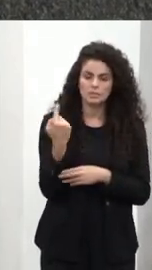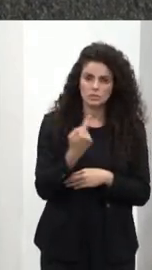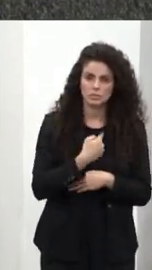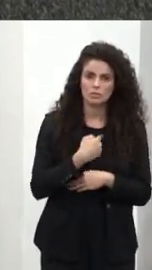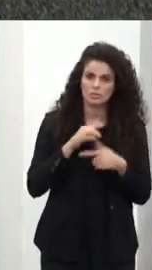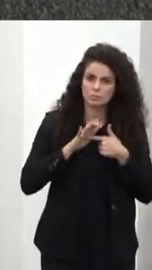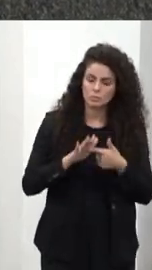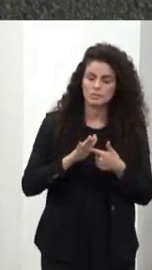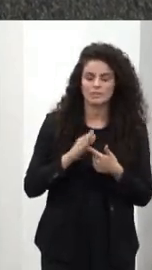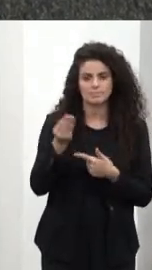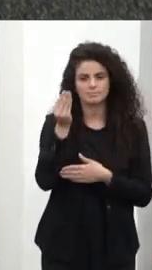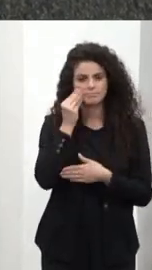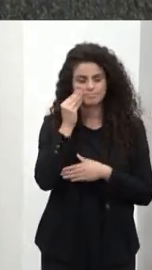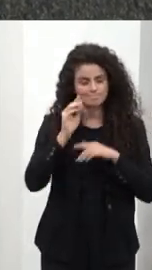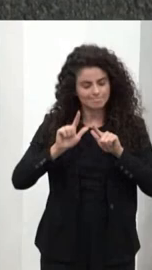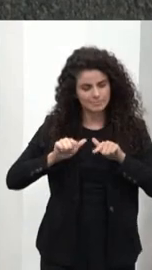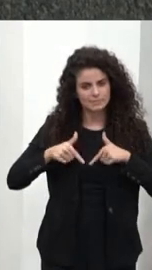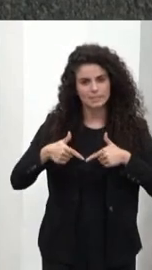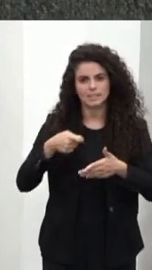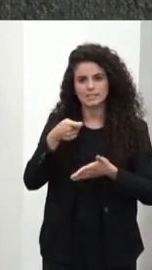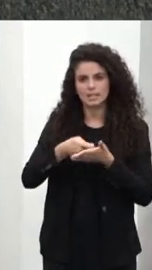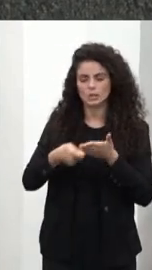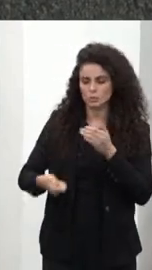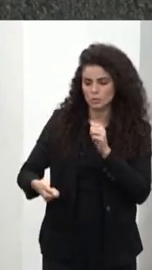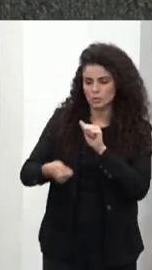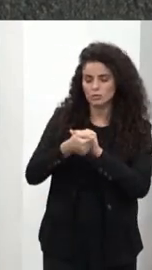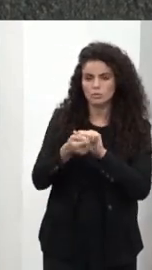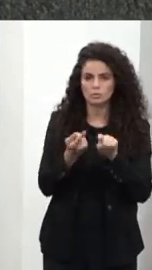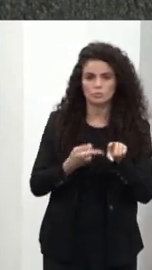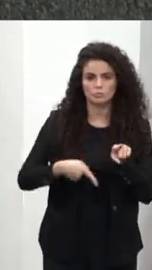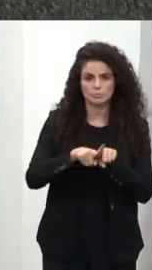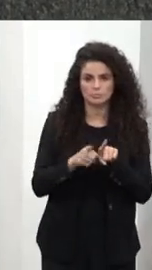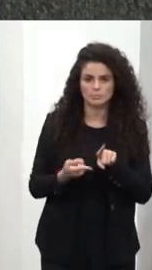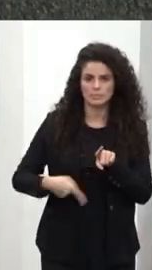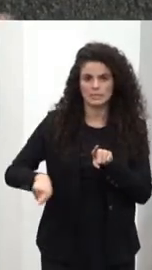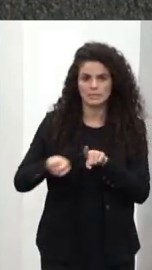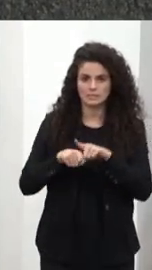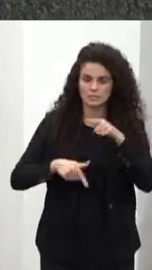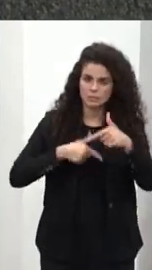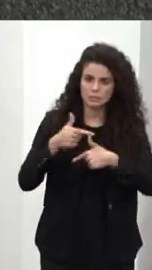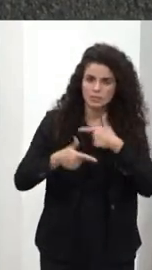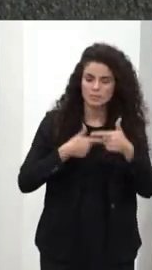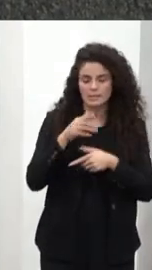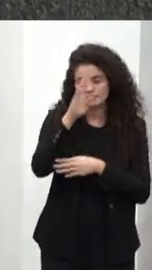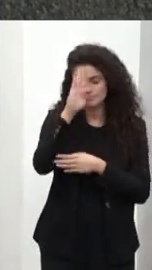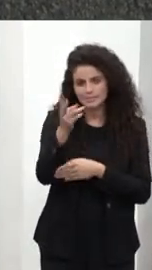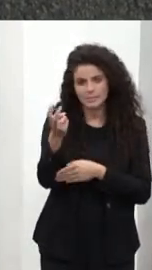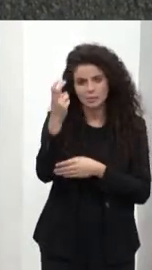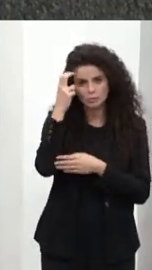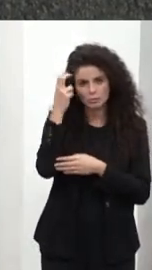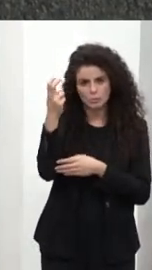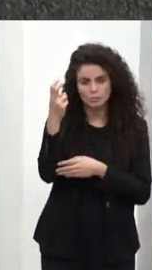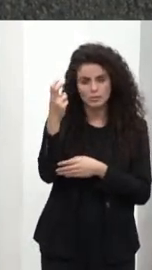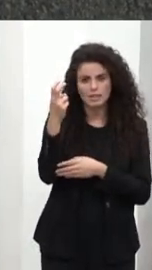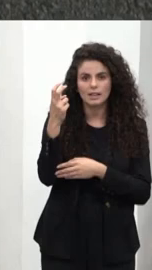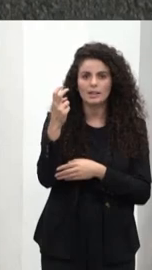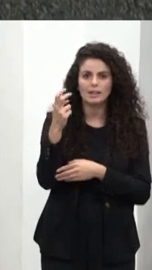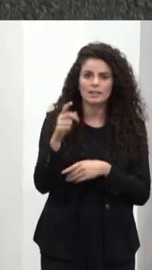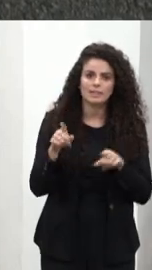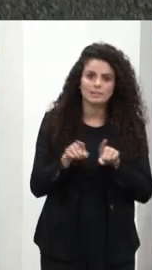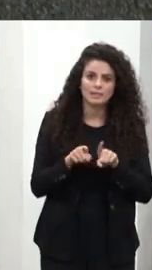fazer essa luta em conjunto também com os trabalhadores a cultura especialmente do Poder Executivo